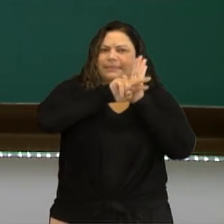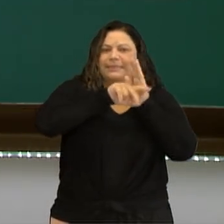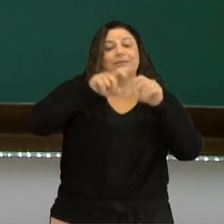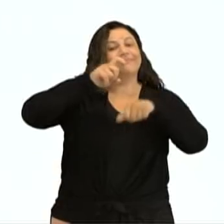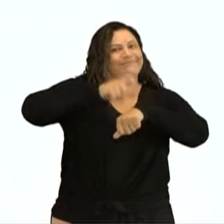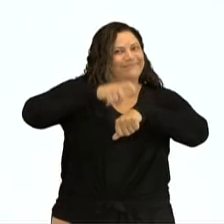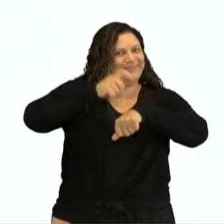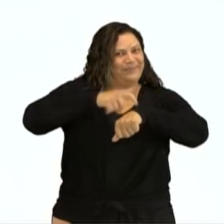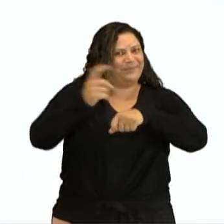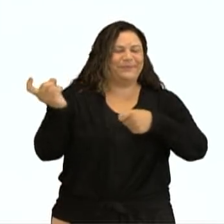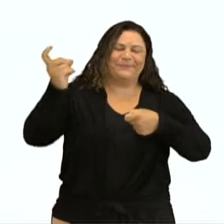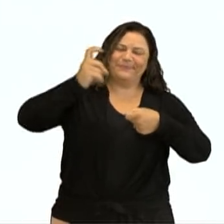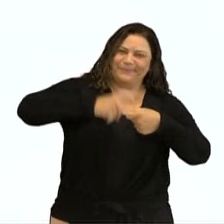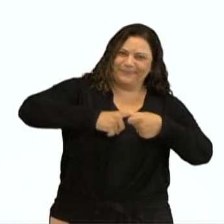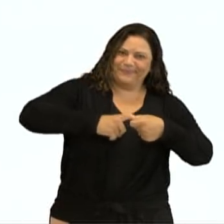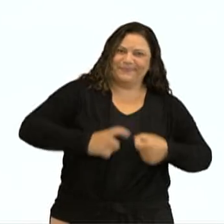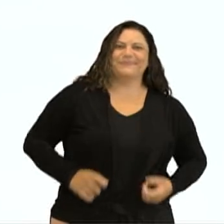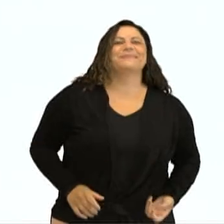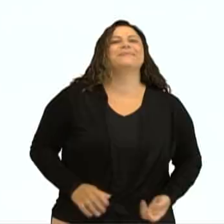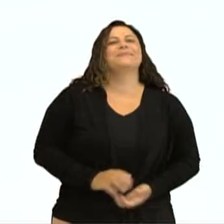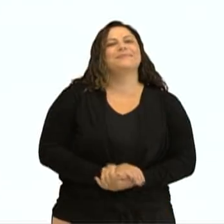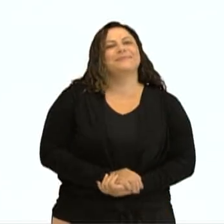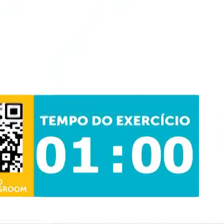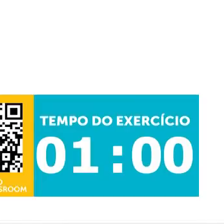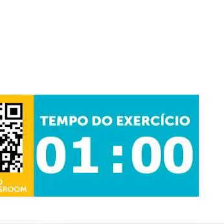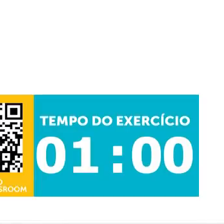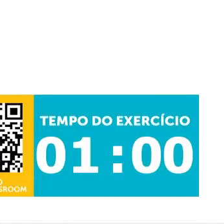para vocês e já retorno.